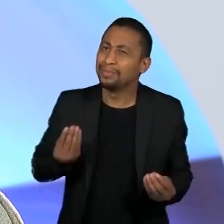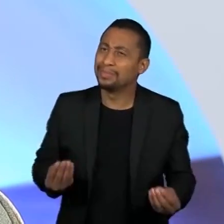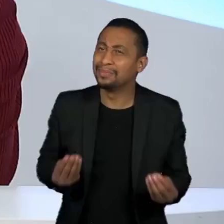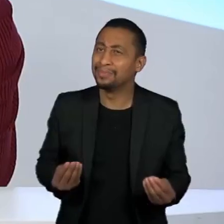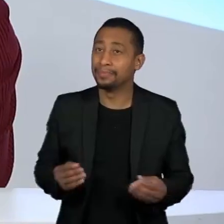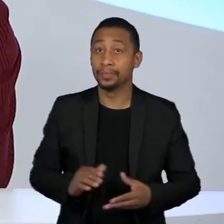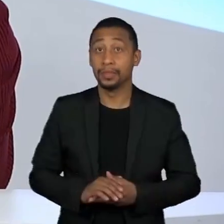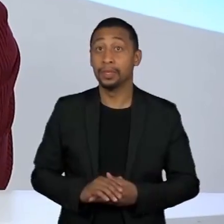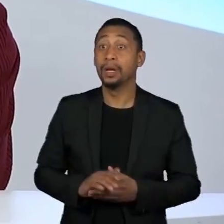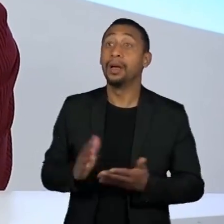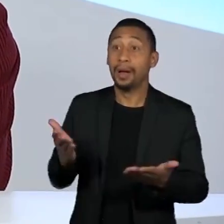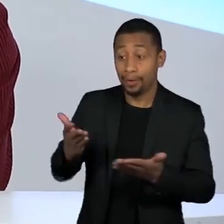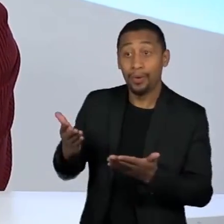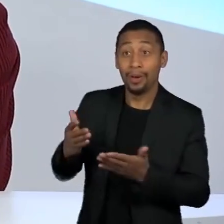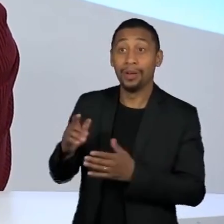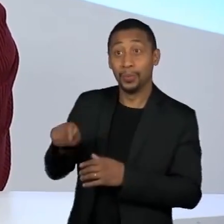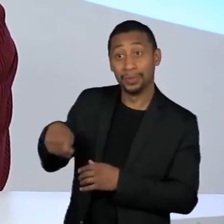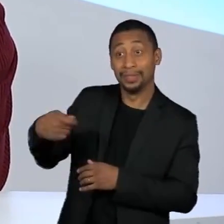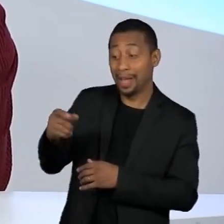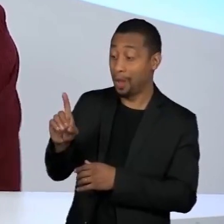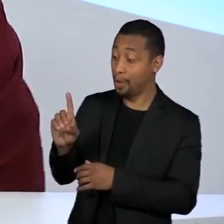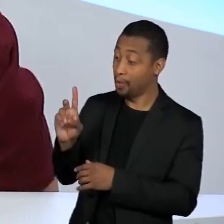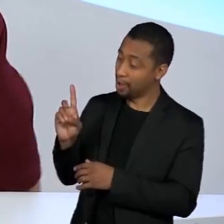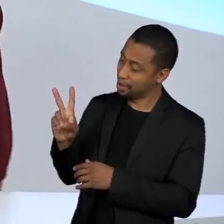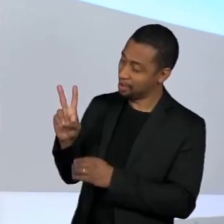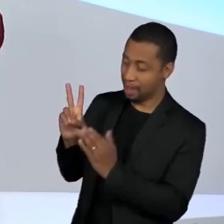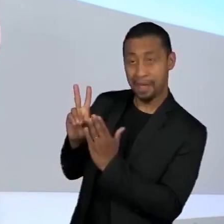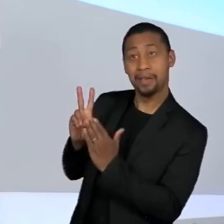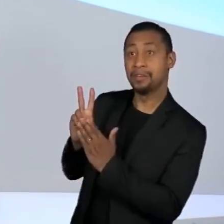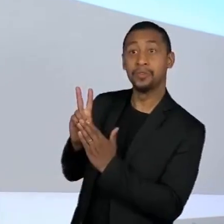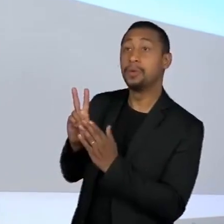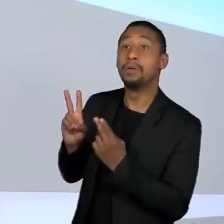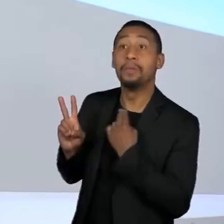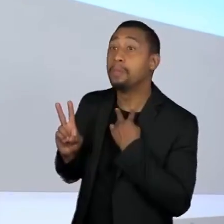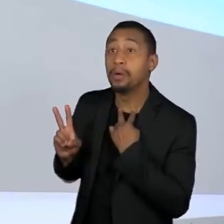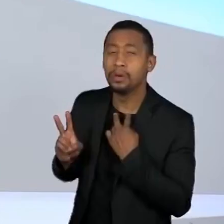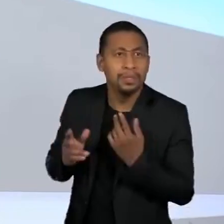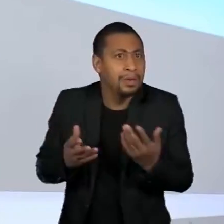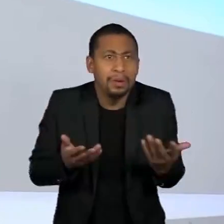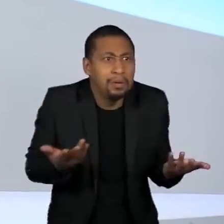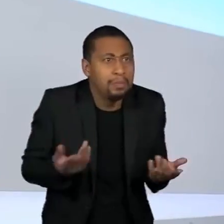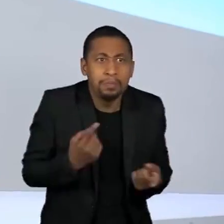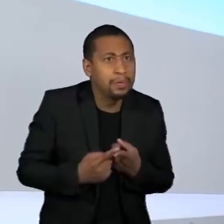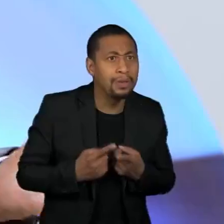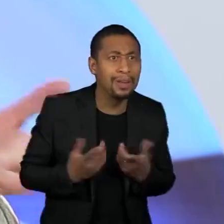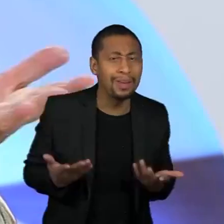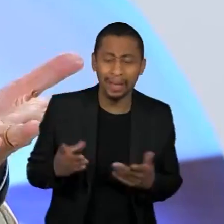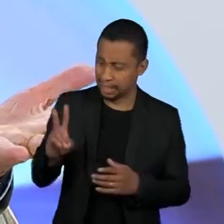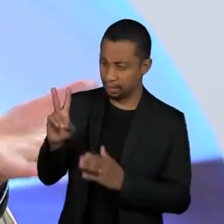palavrão né Não eu não posso falar não mas é porque ela é considerada hoje pejorativa